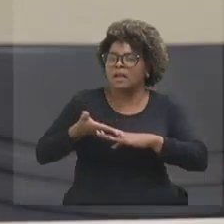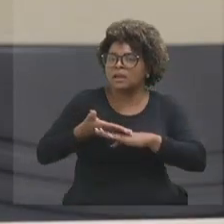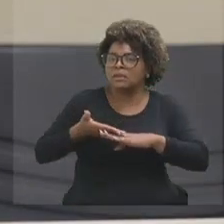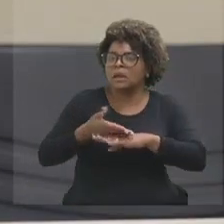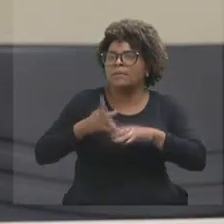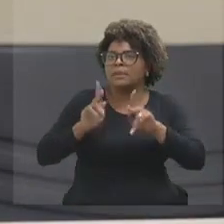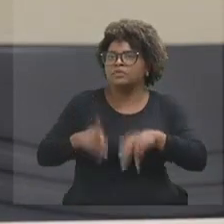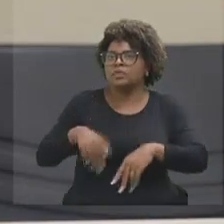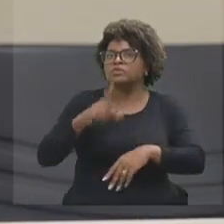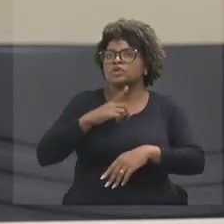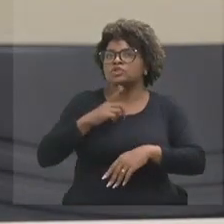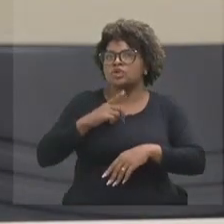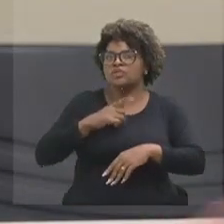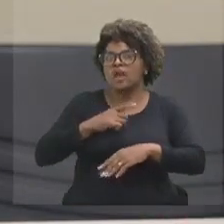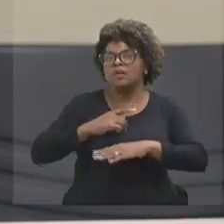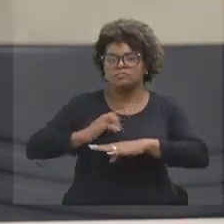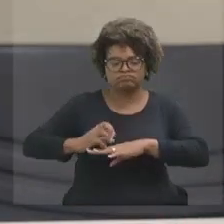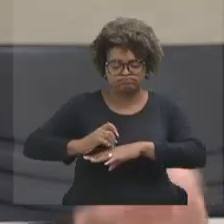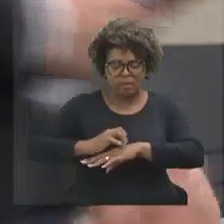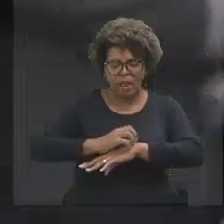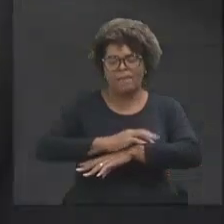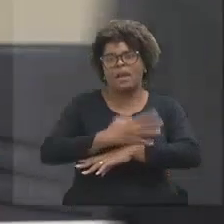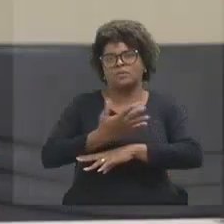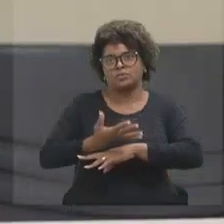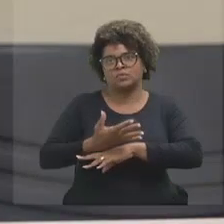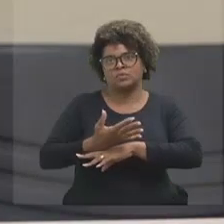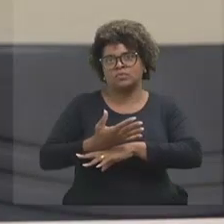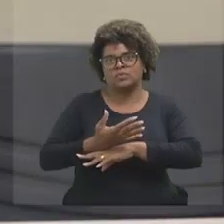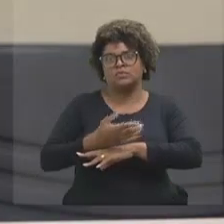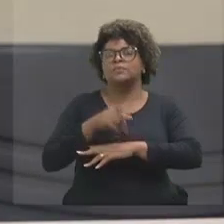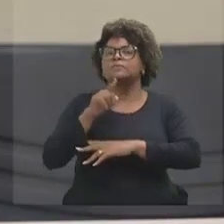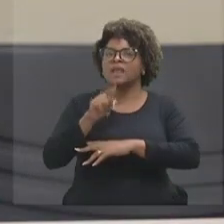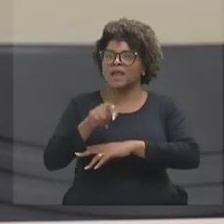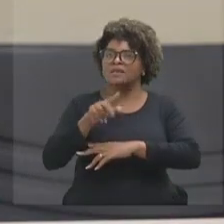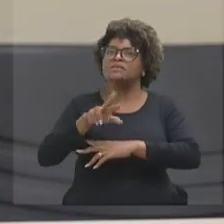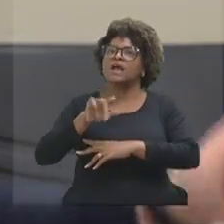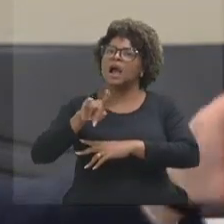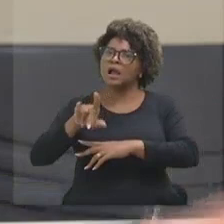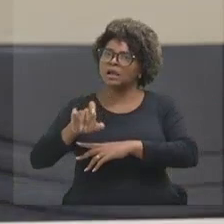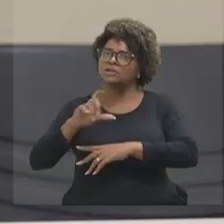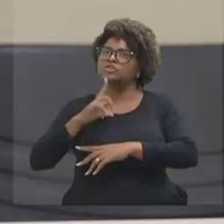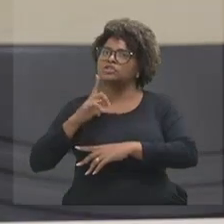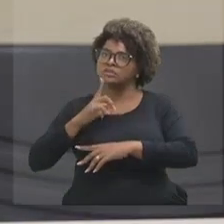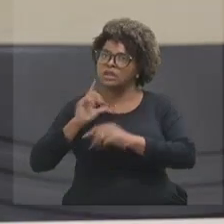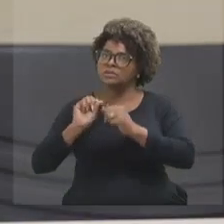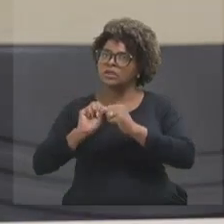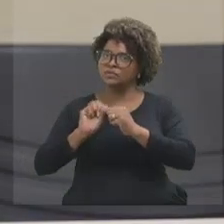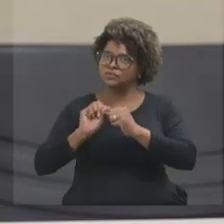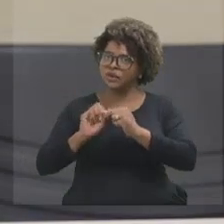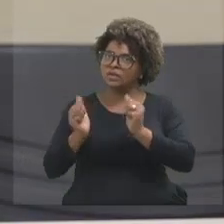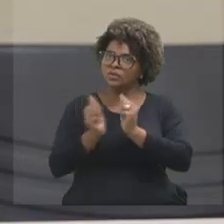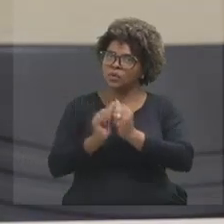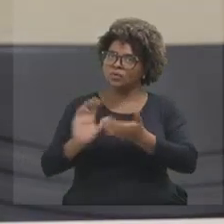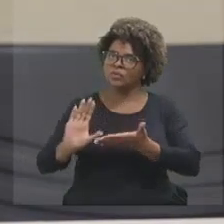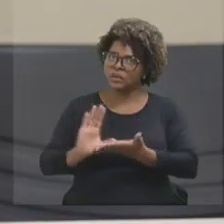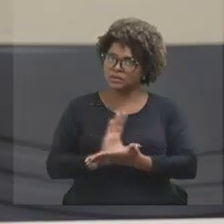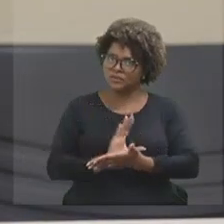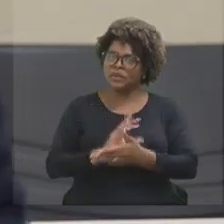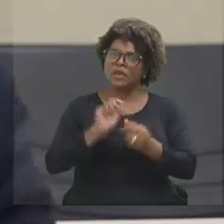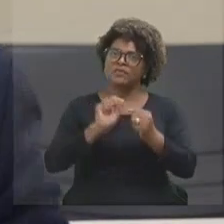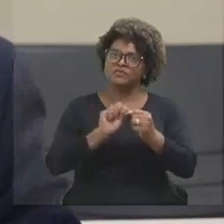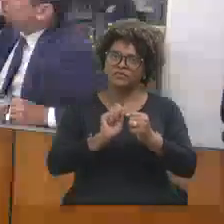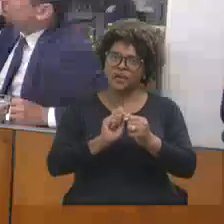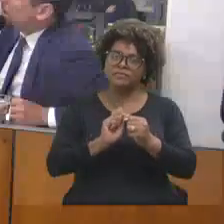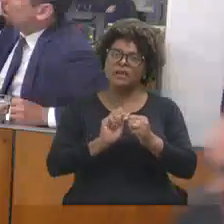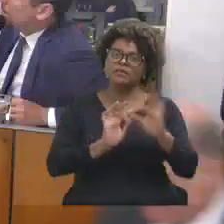Então essa rede está sendo estabelecida com financiamento de custeio e investimento eu agarrado faz parte do nosso plano